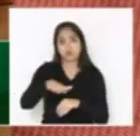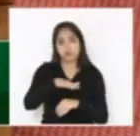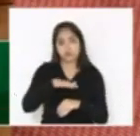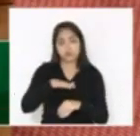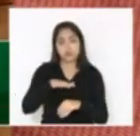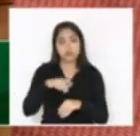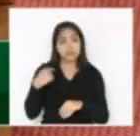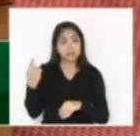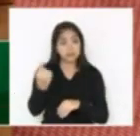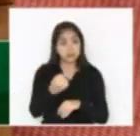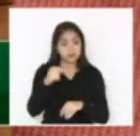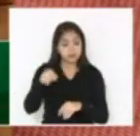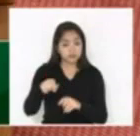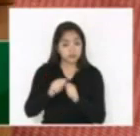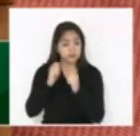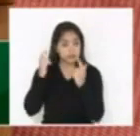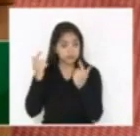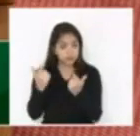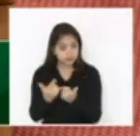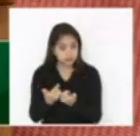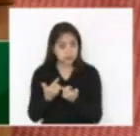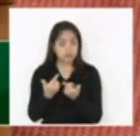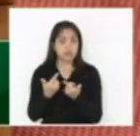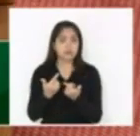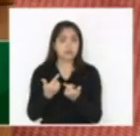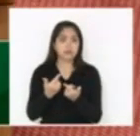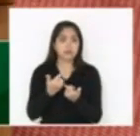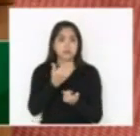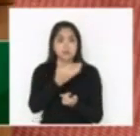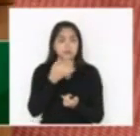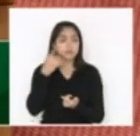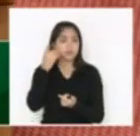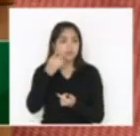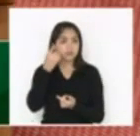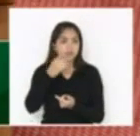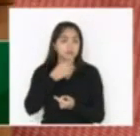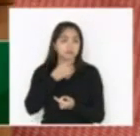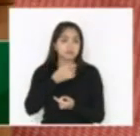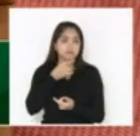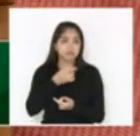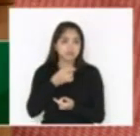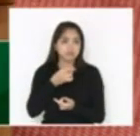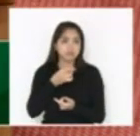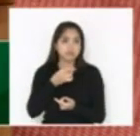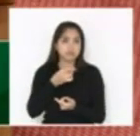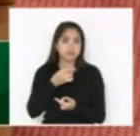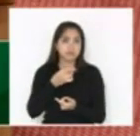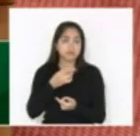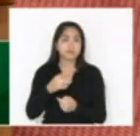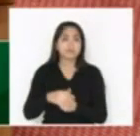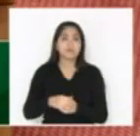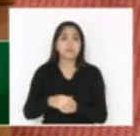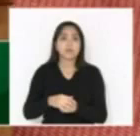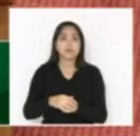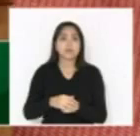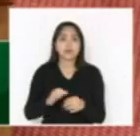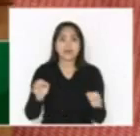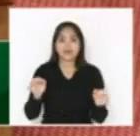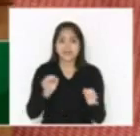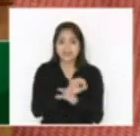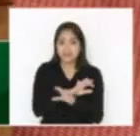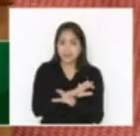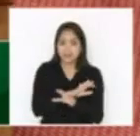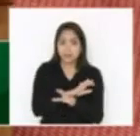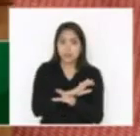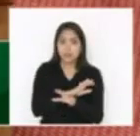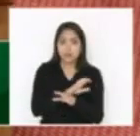aqui nesse parlamento, meu caro deputado Cobalcini, foi extinto 500 cargos do